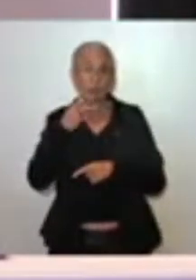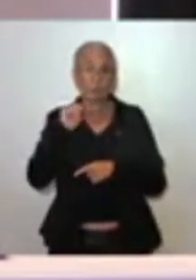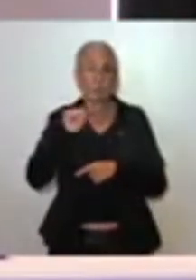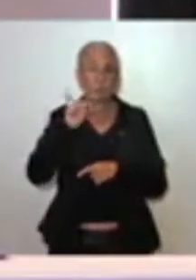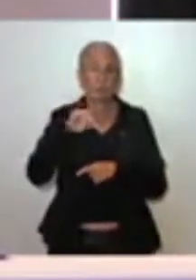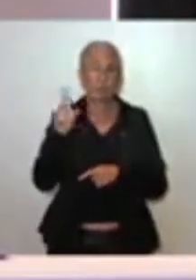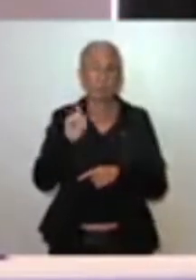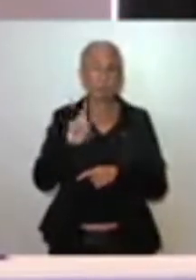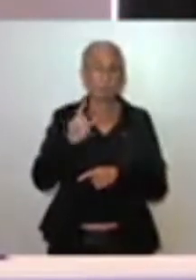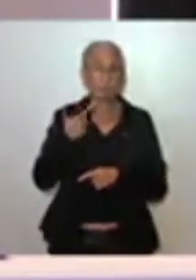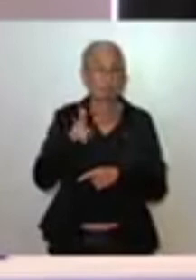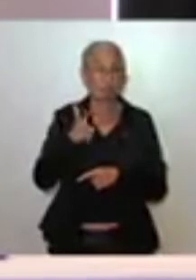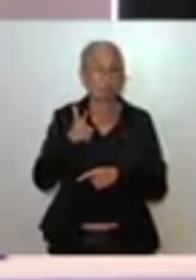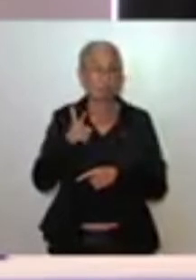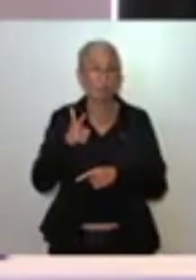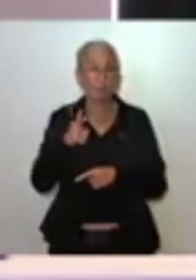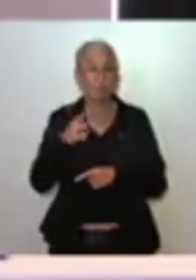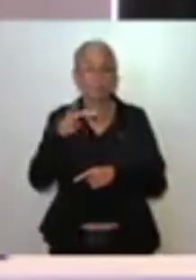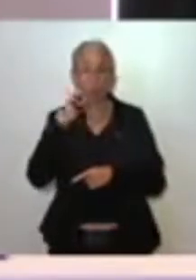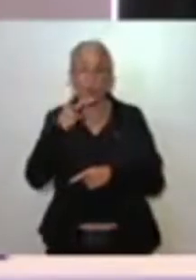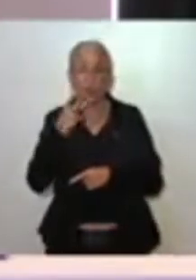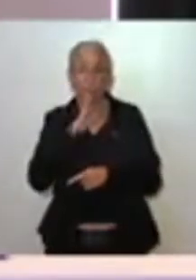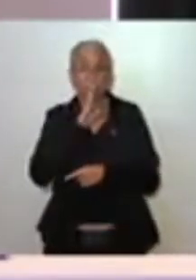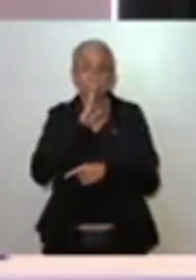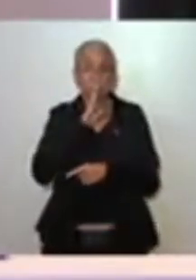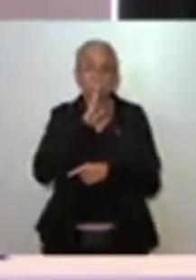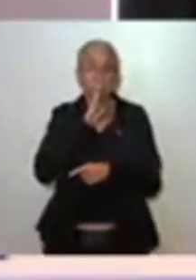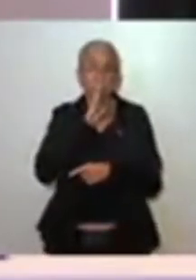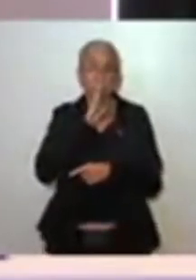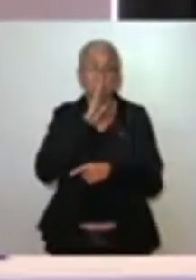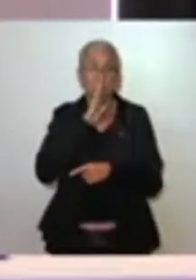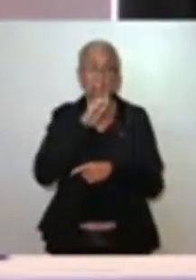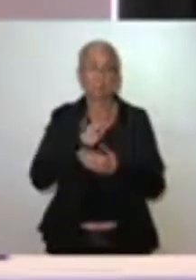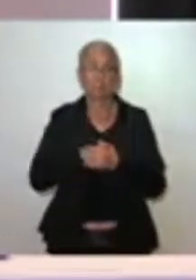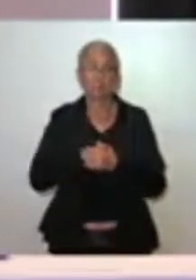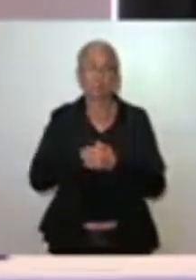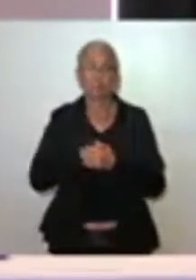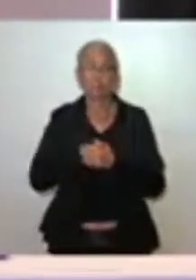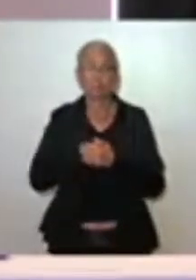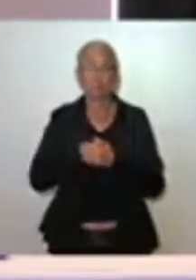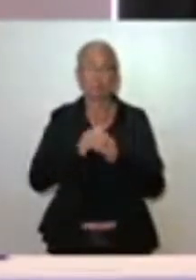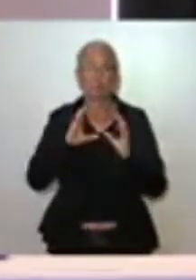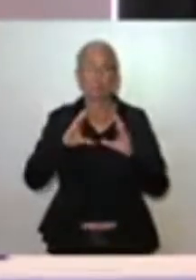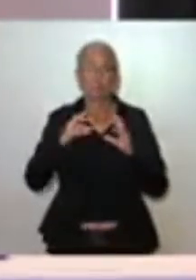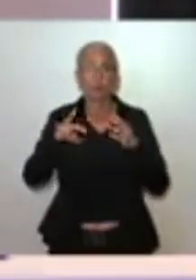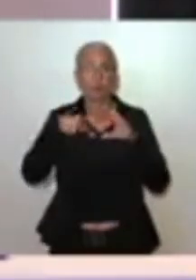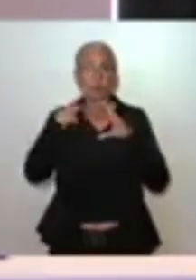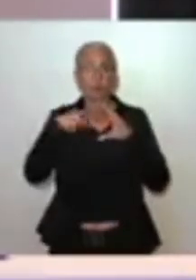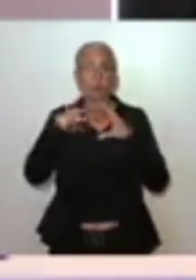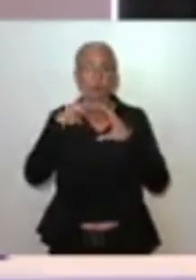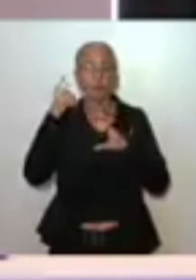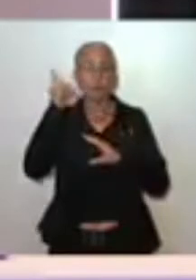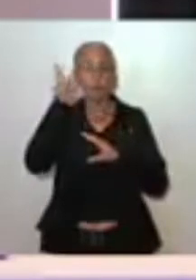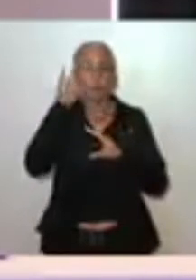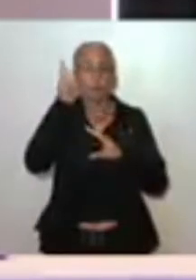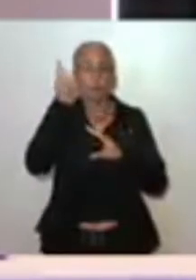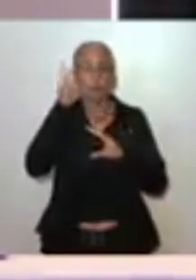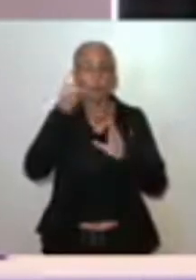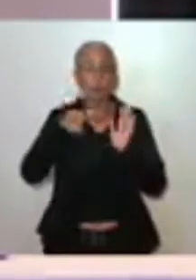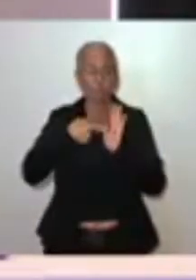tiver e não deve dizer apresentaram na Câmara dos Deputados uma proposta que